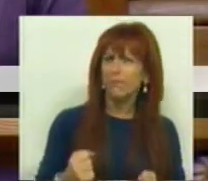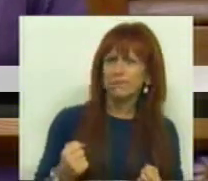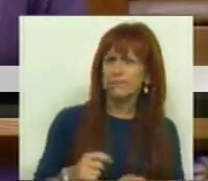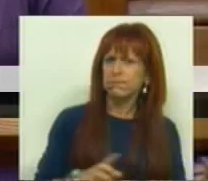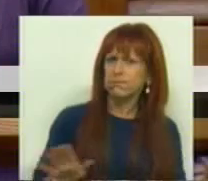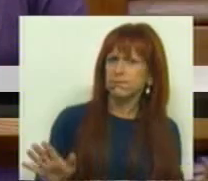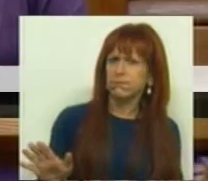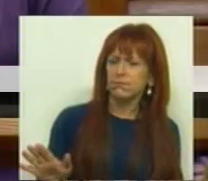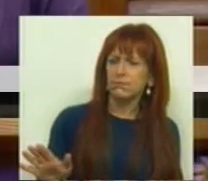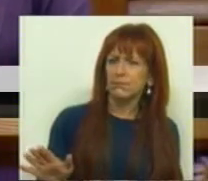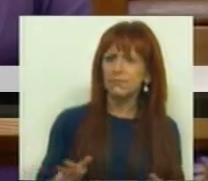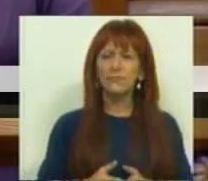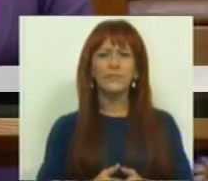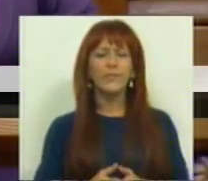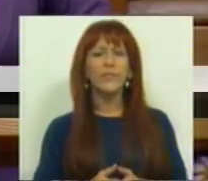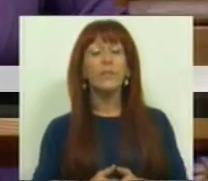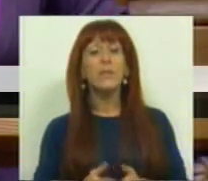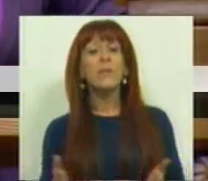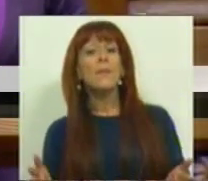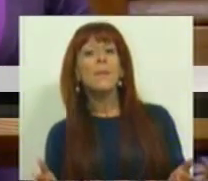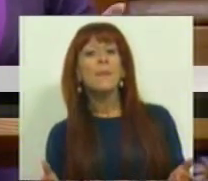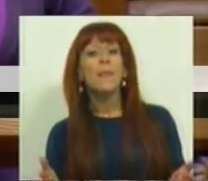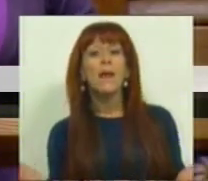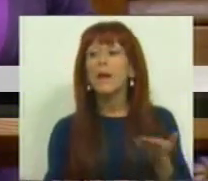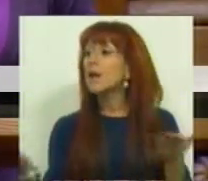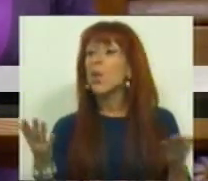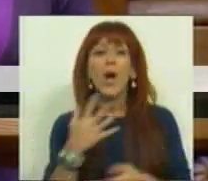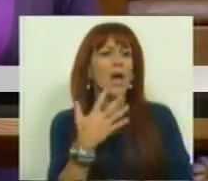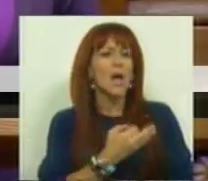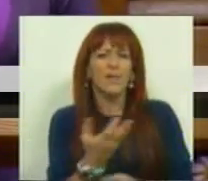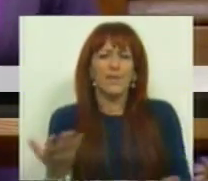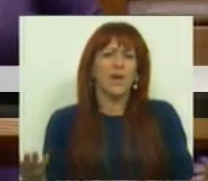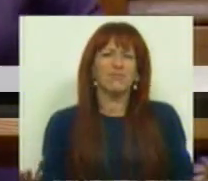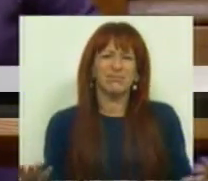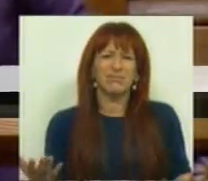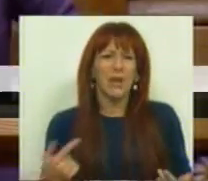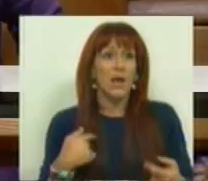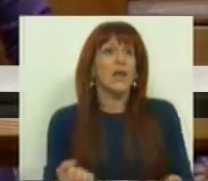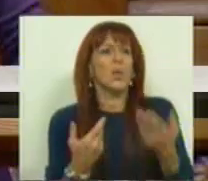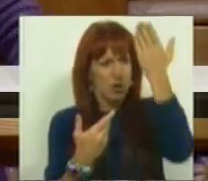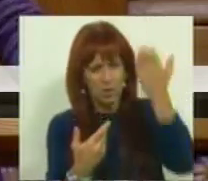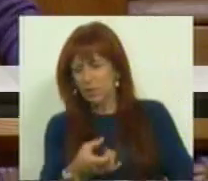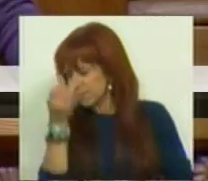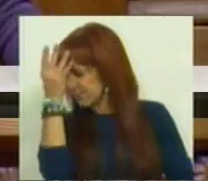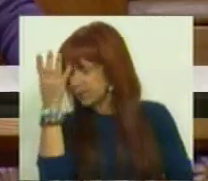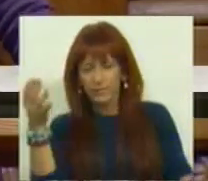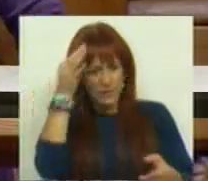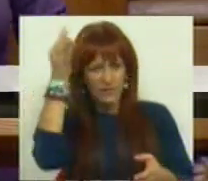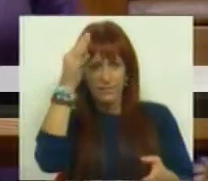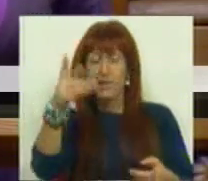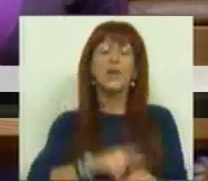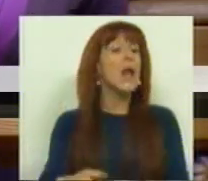não aguenta mais. E já nem há fé que vos aguente, na verdade.